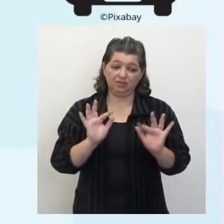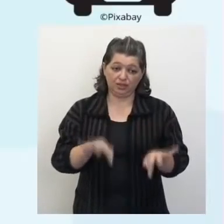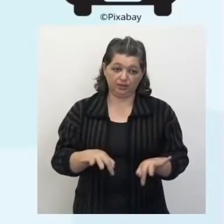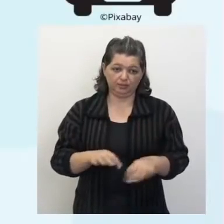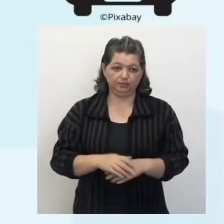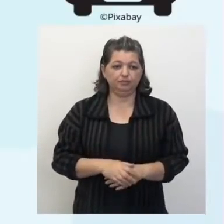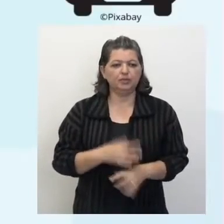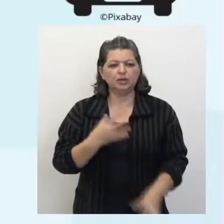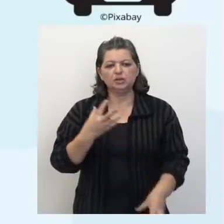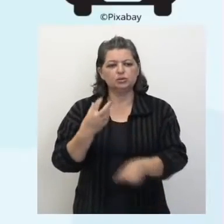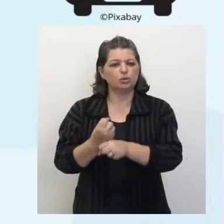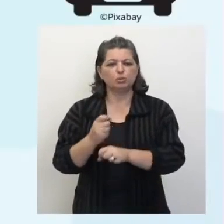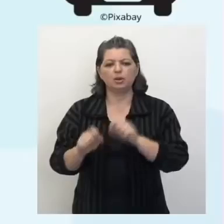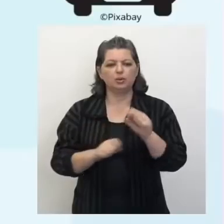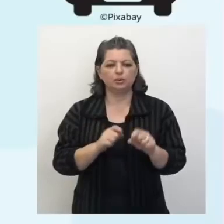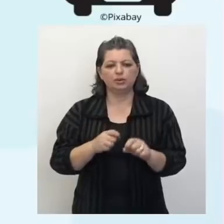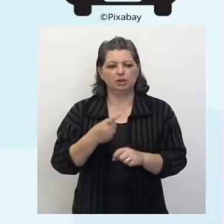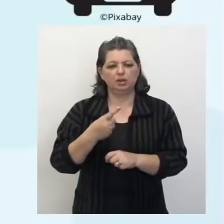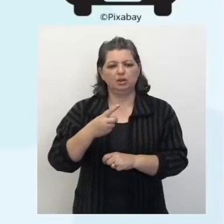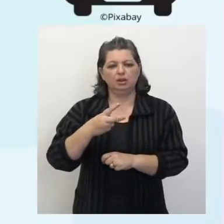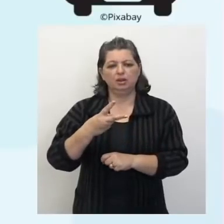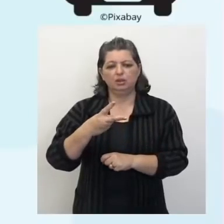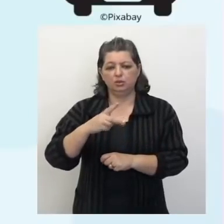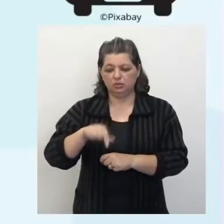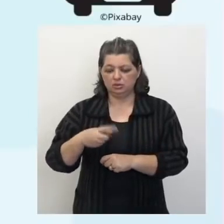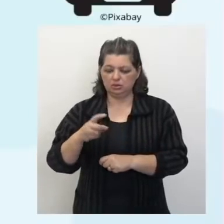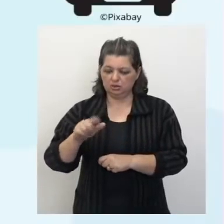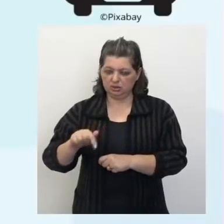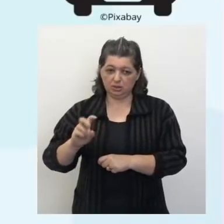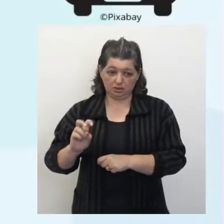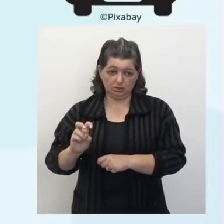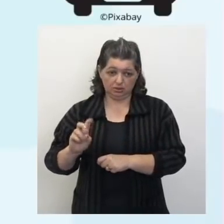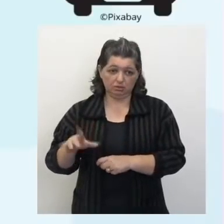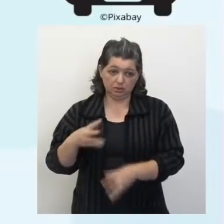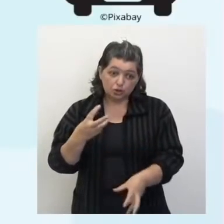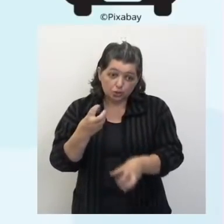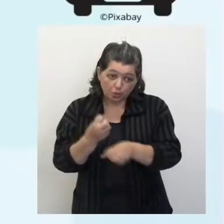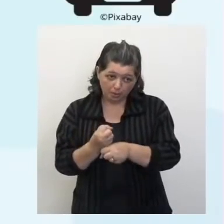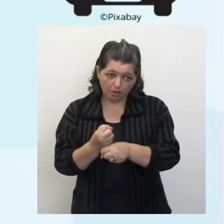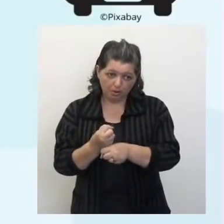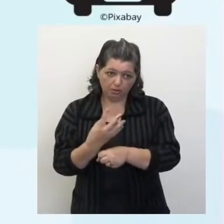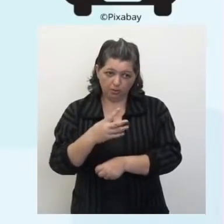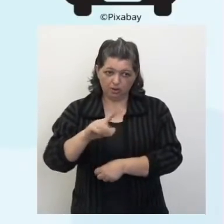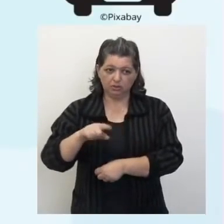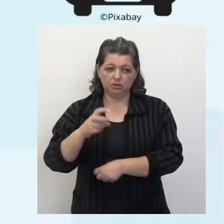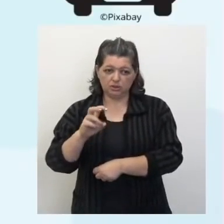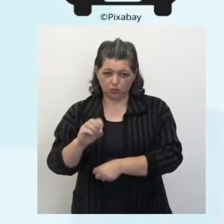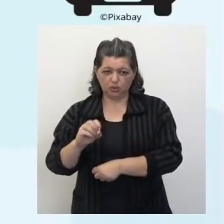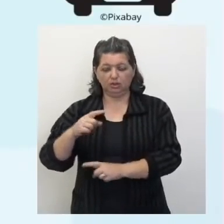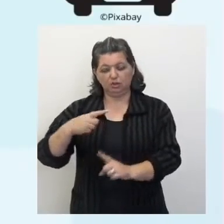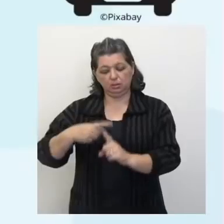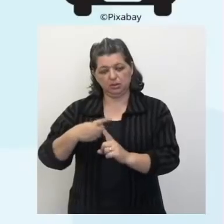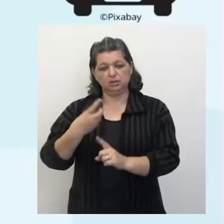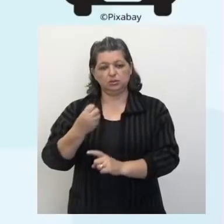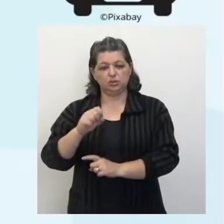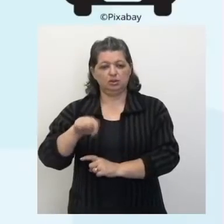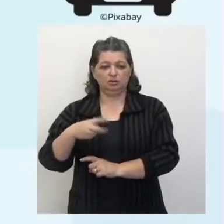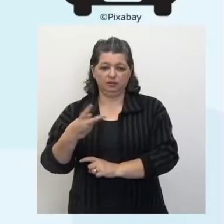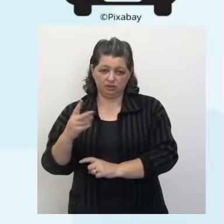porque a equação ela não vai se alterar. No caso aqui a gente está dividindo pelo mesmo termo, mas aí você chega a uma conclusão óbvia, né, Viviane?